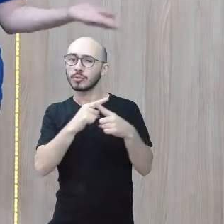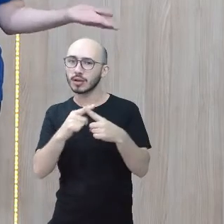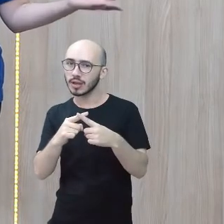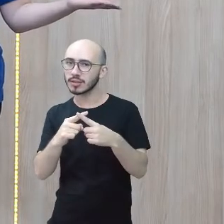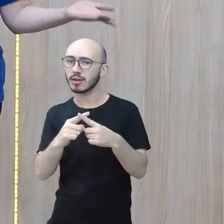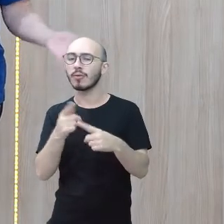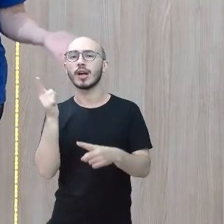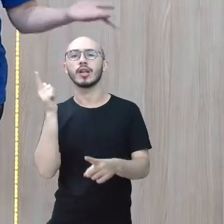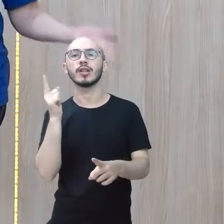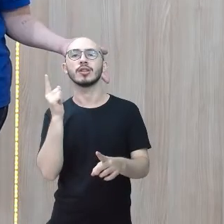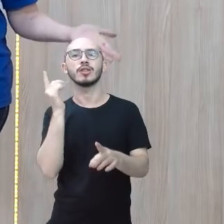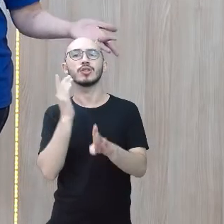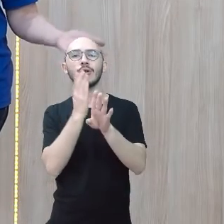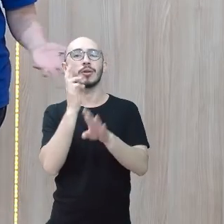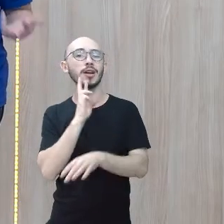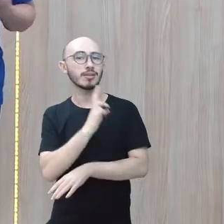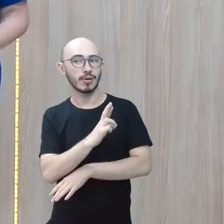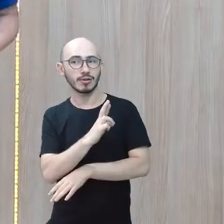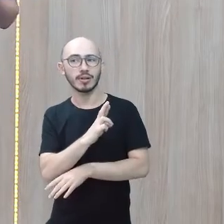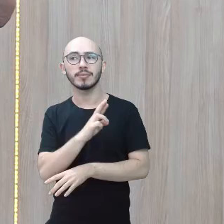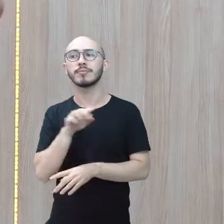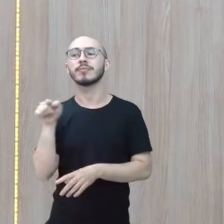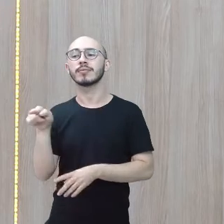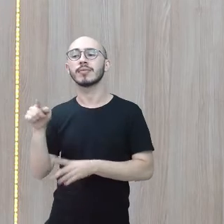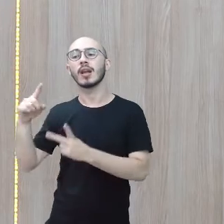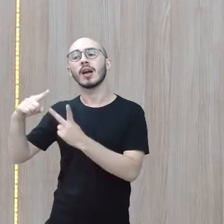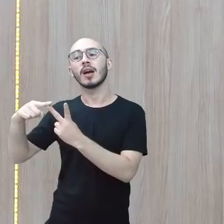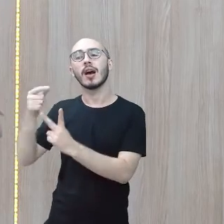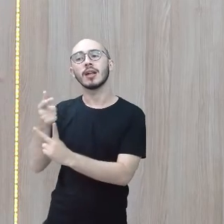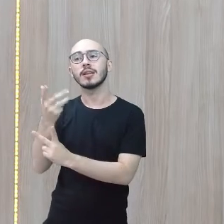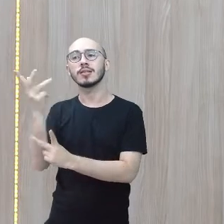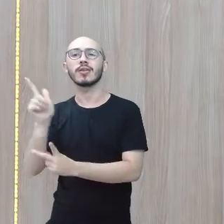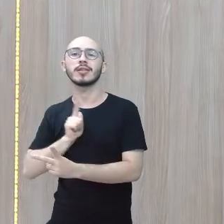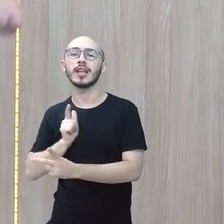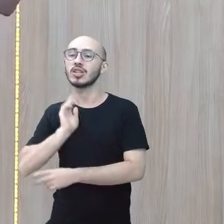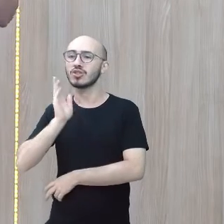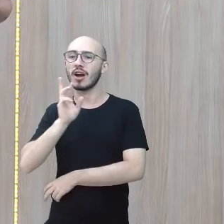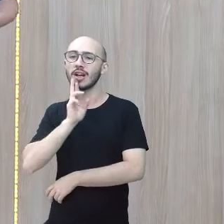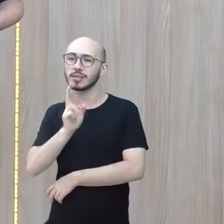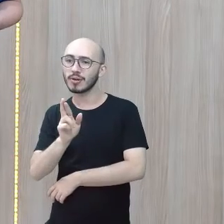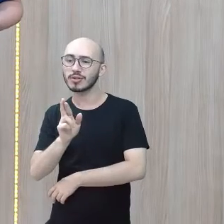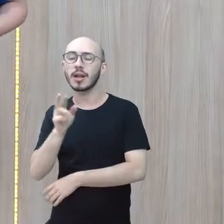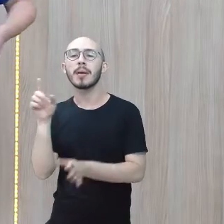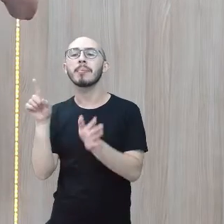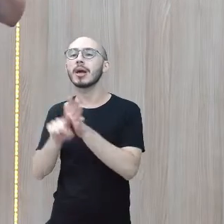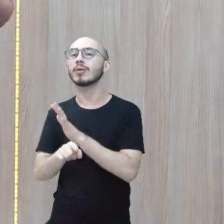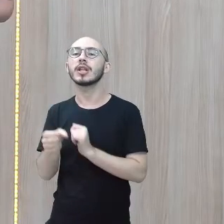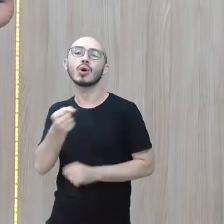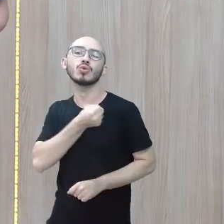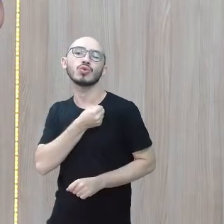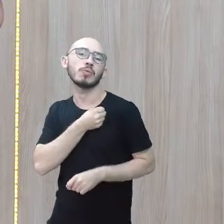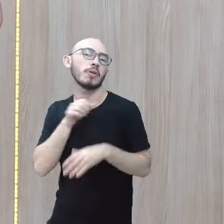no resultado, na radiciação a gente vai ter o resultado e perguntar qual é esse número que está sendo repetido para